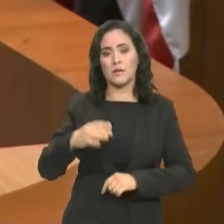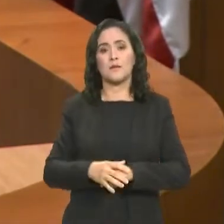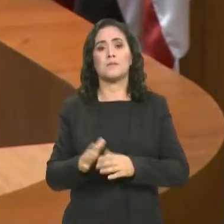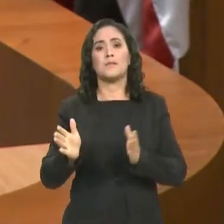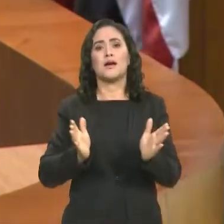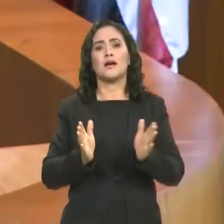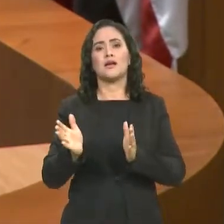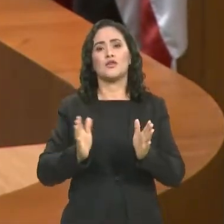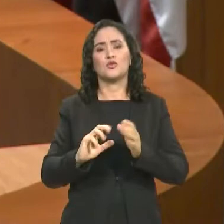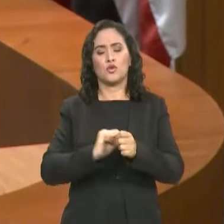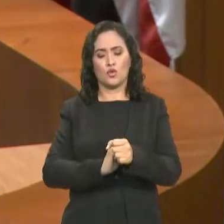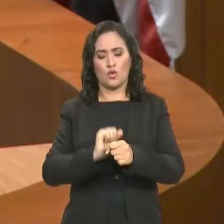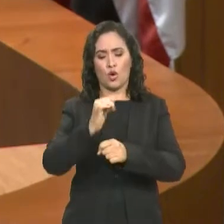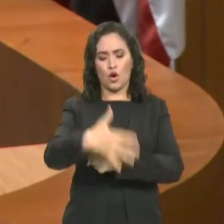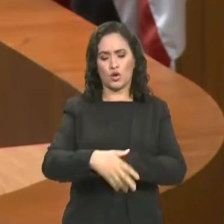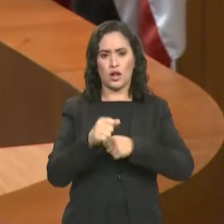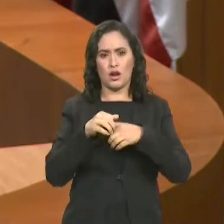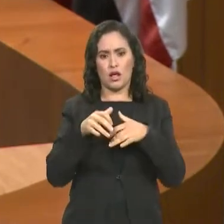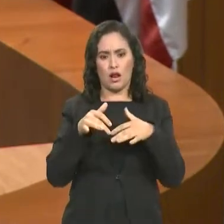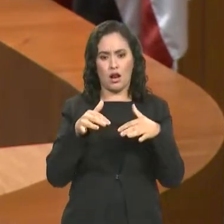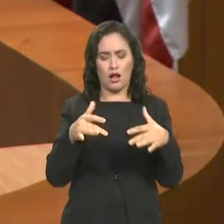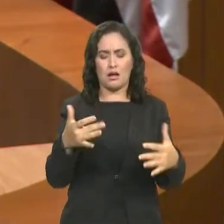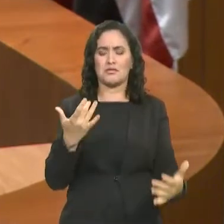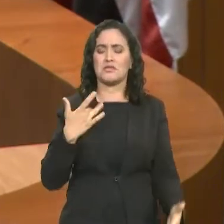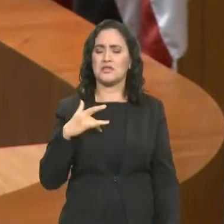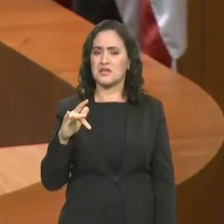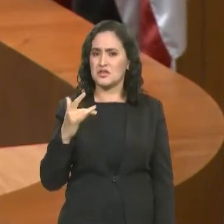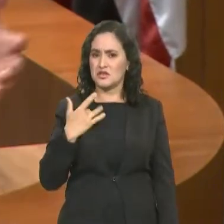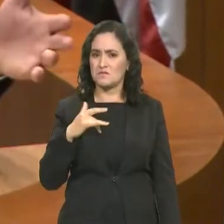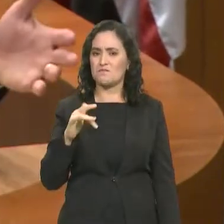pandemia da Covid-19, onde nós ficamos